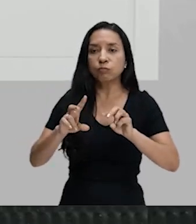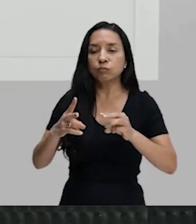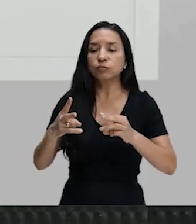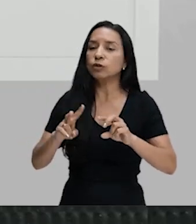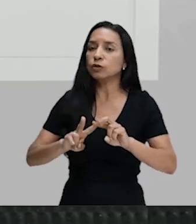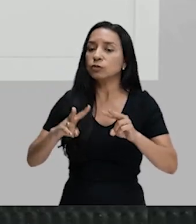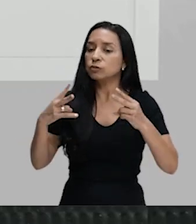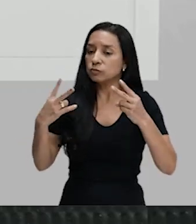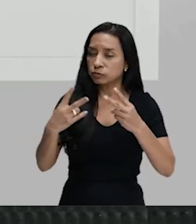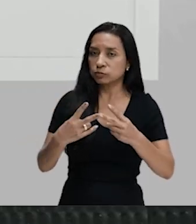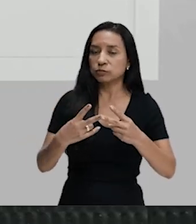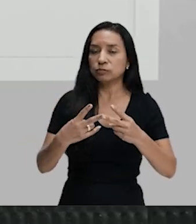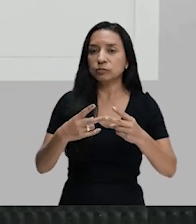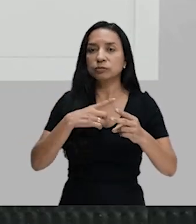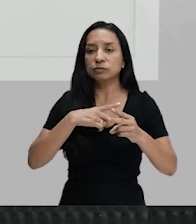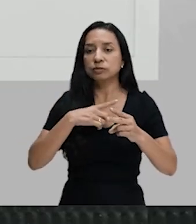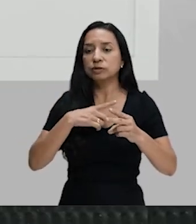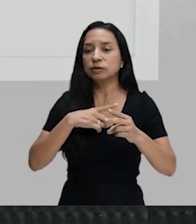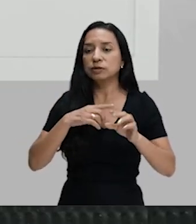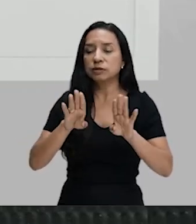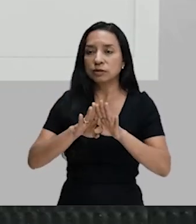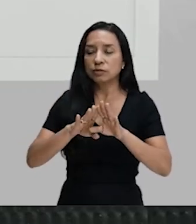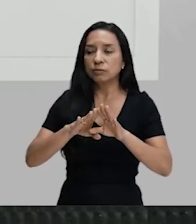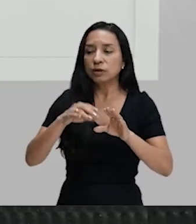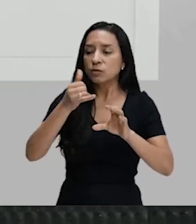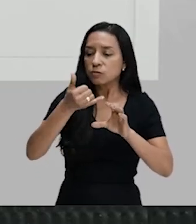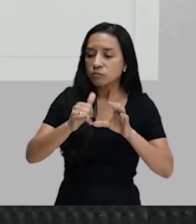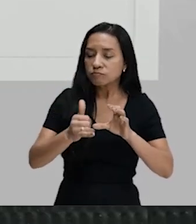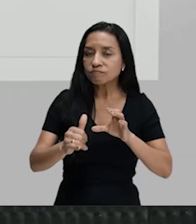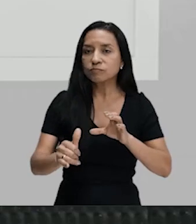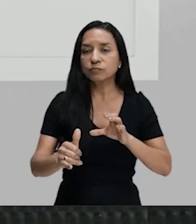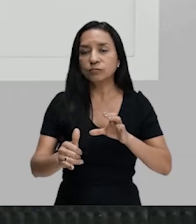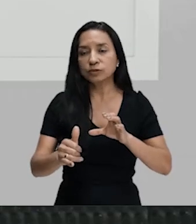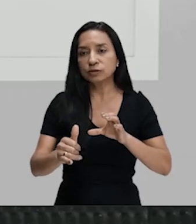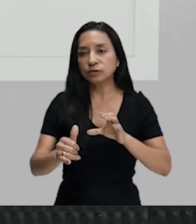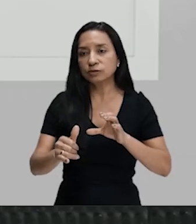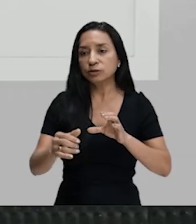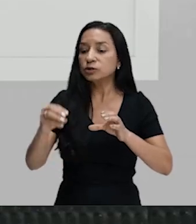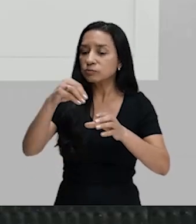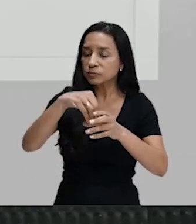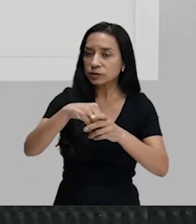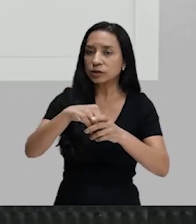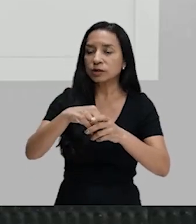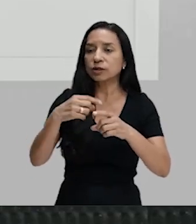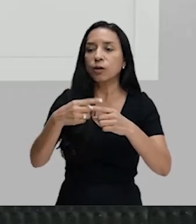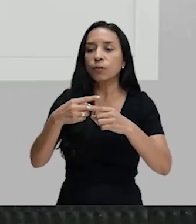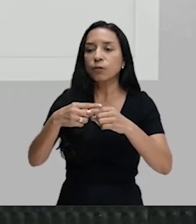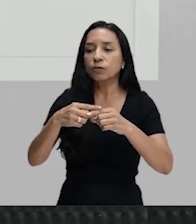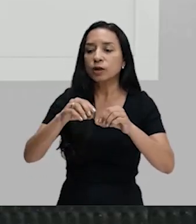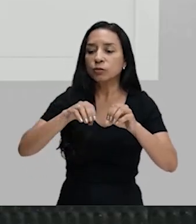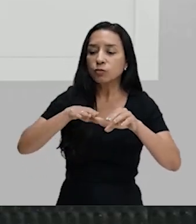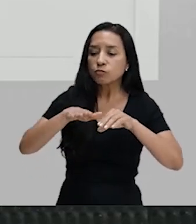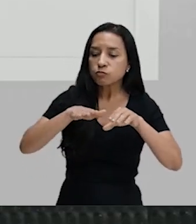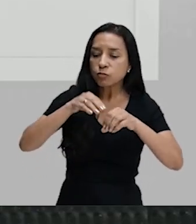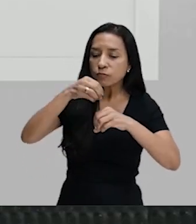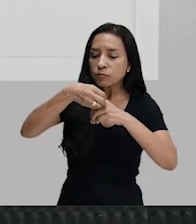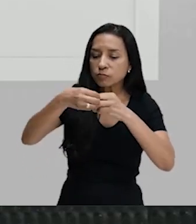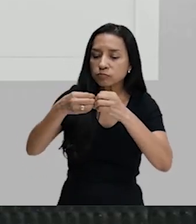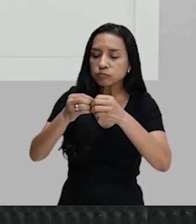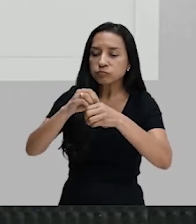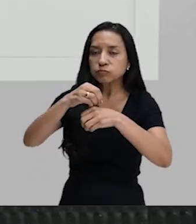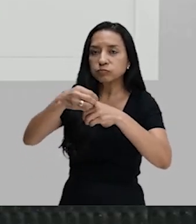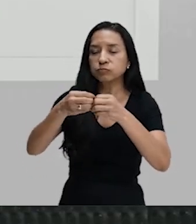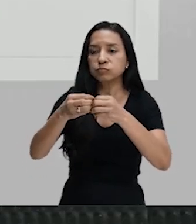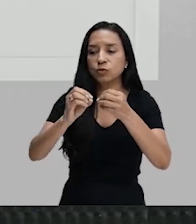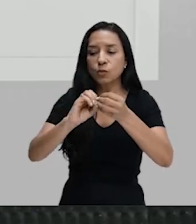que existe uma energia interna justamente por conta do movimento das moléculas, movimento de vibração,